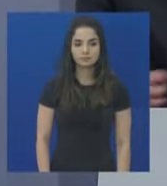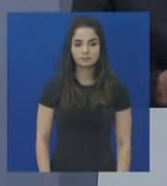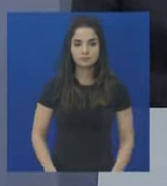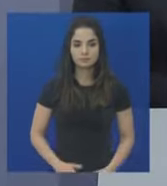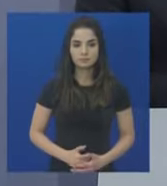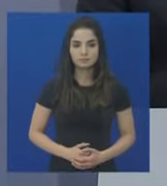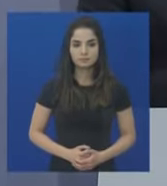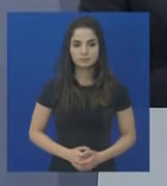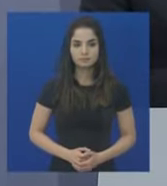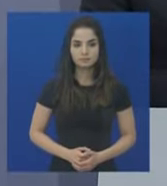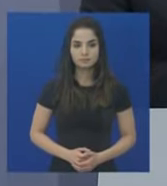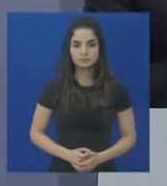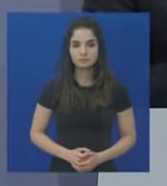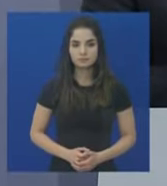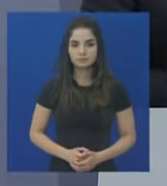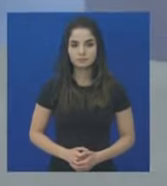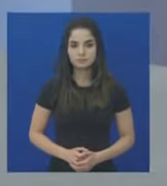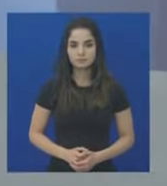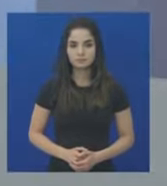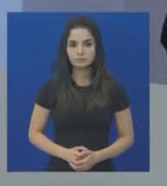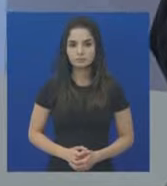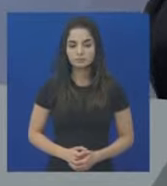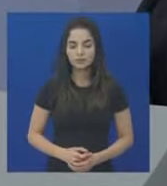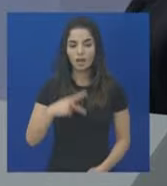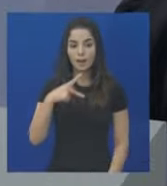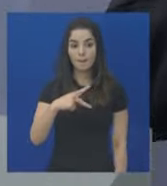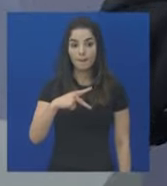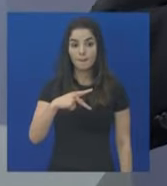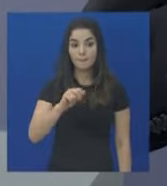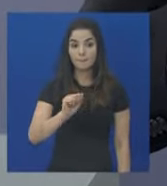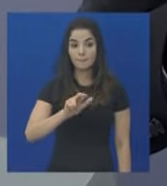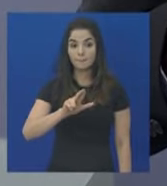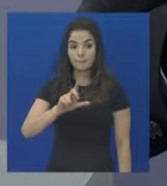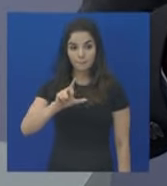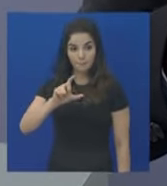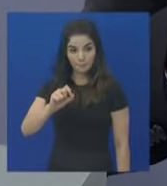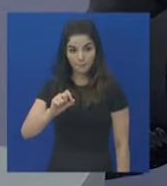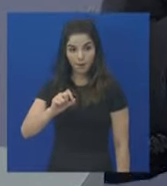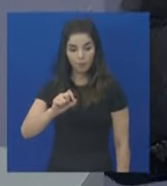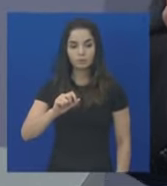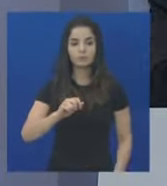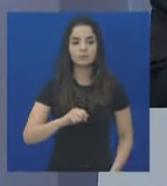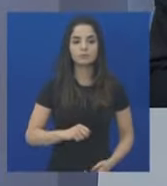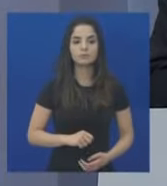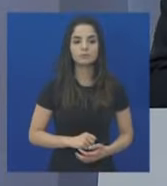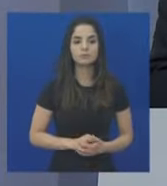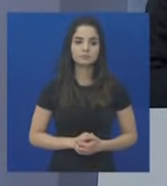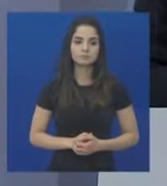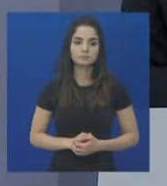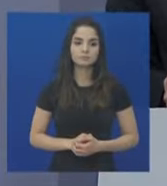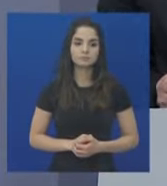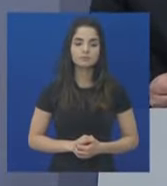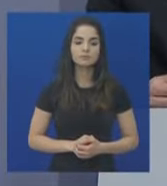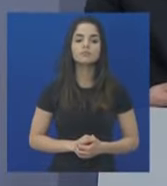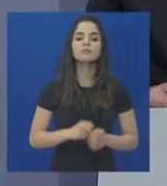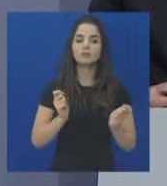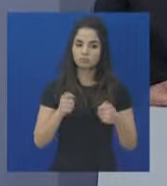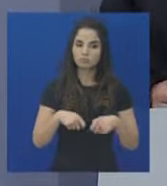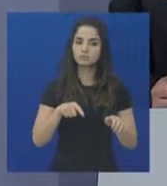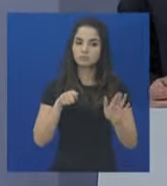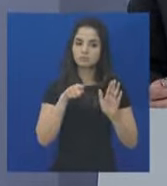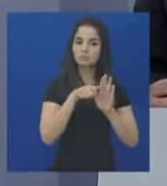fazer a pergunta. É o candidato Paulo César. Candidato, o senhor pode fazer a